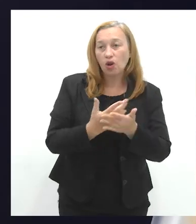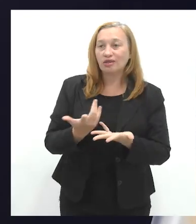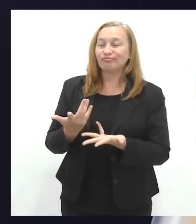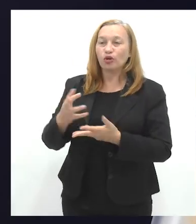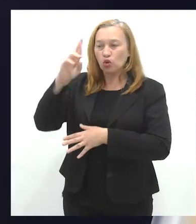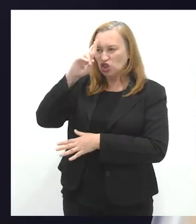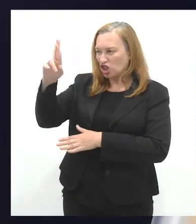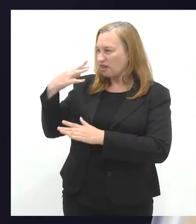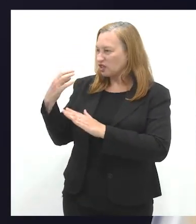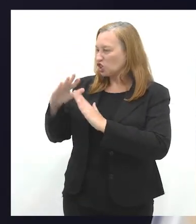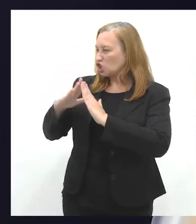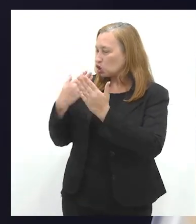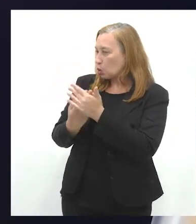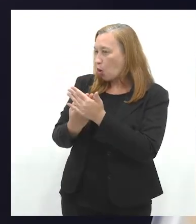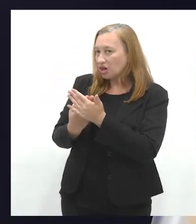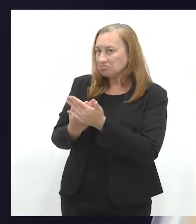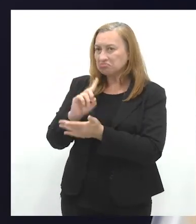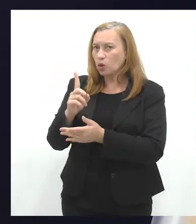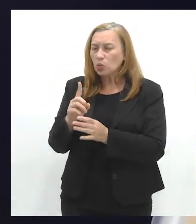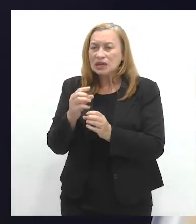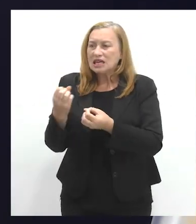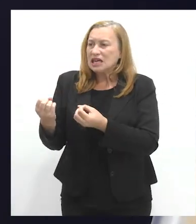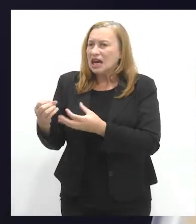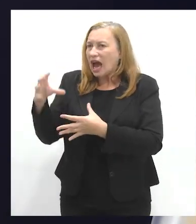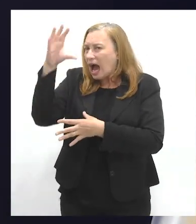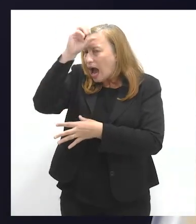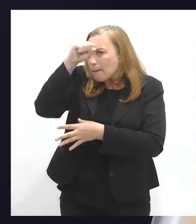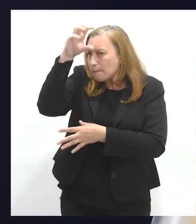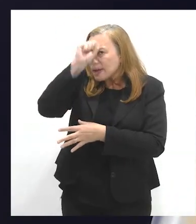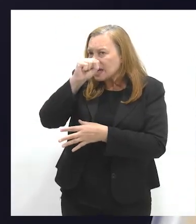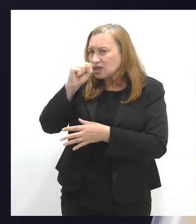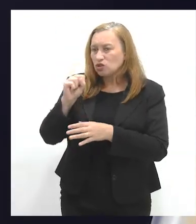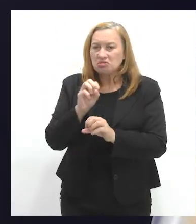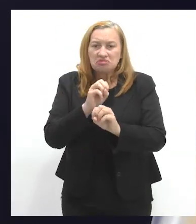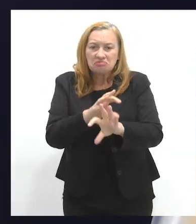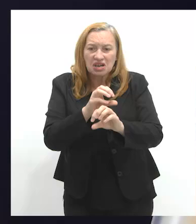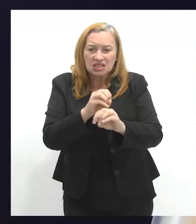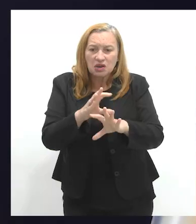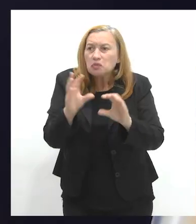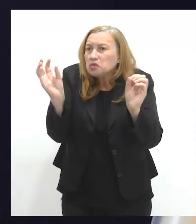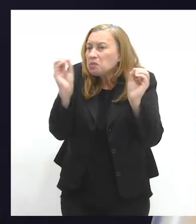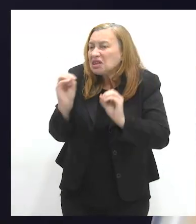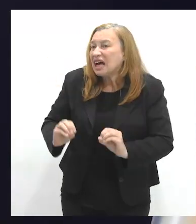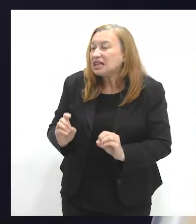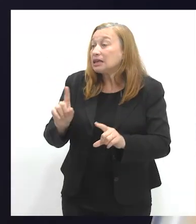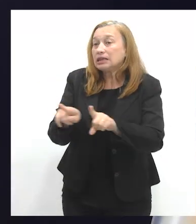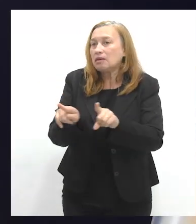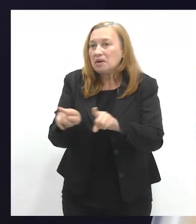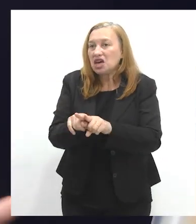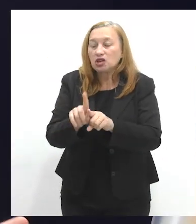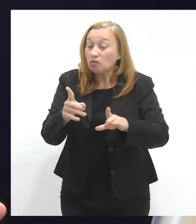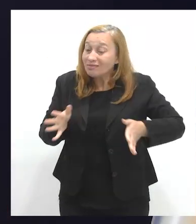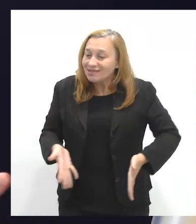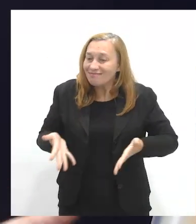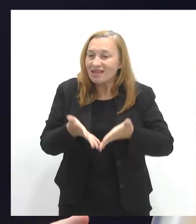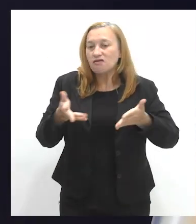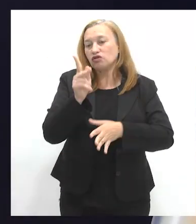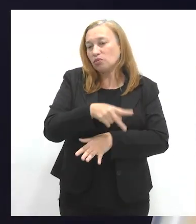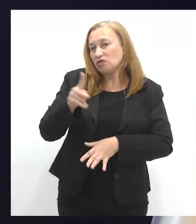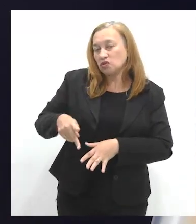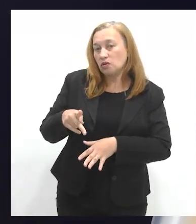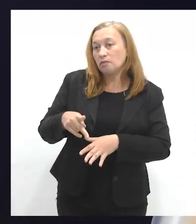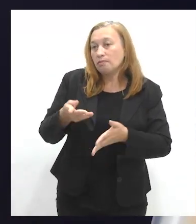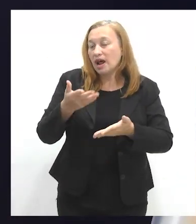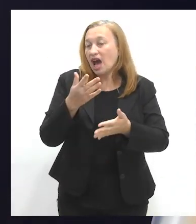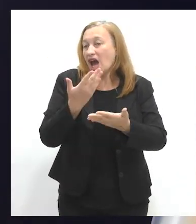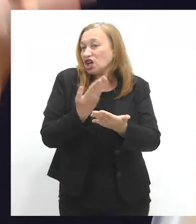estudam sobre educação, sobre desenvolvimento infantil, eles também não fazem com que os professores estudem, as professoras não têm nem tempo de estudar,